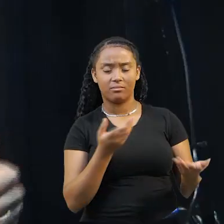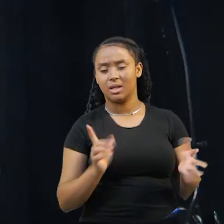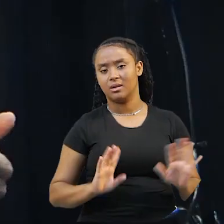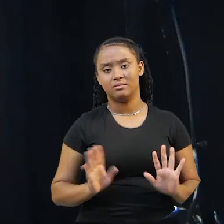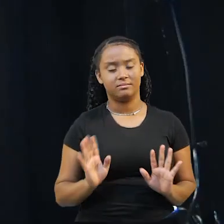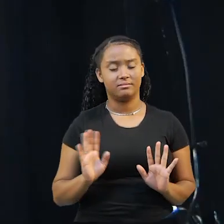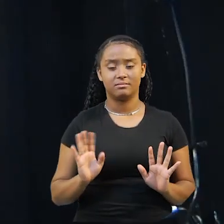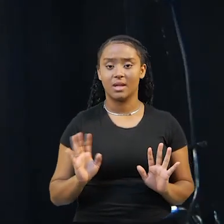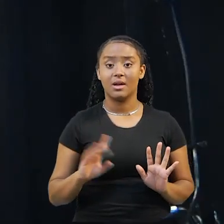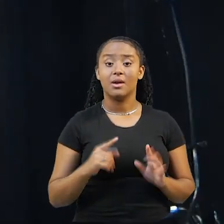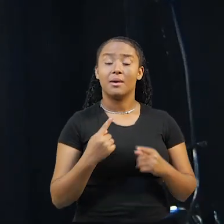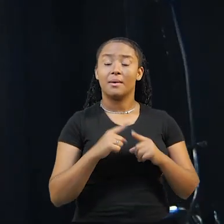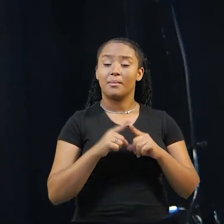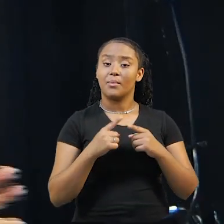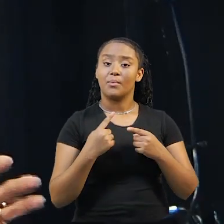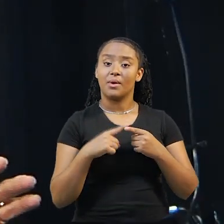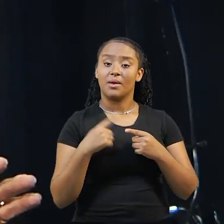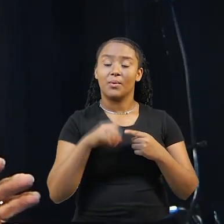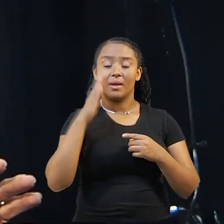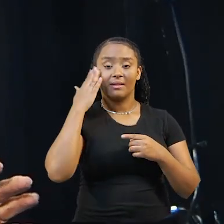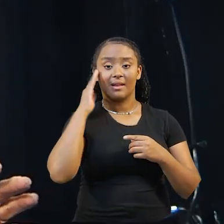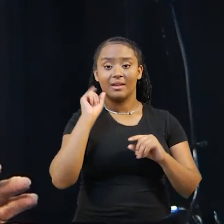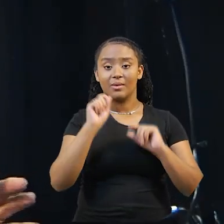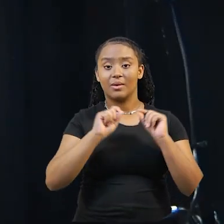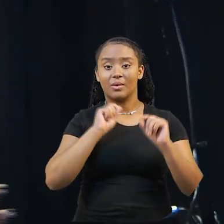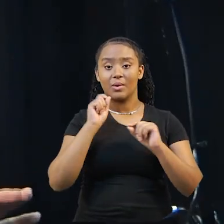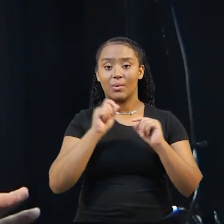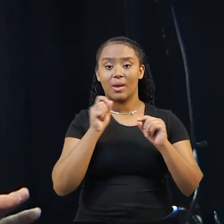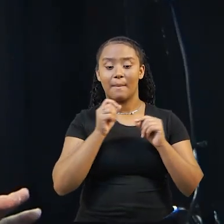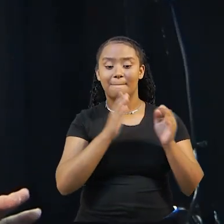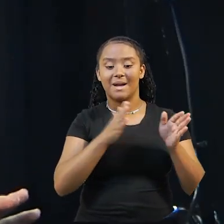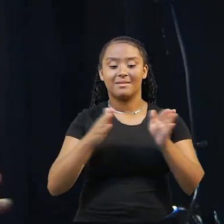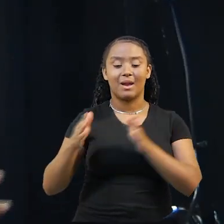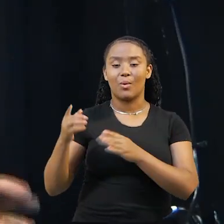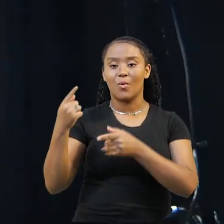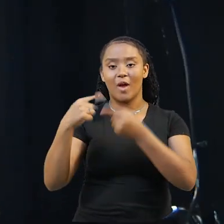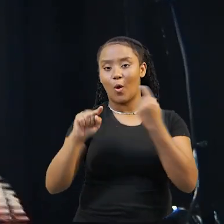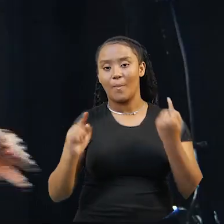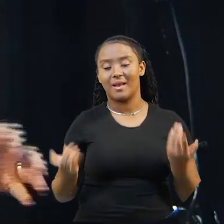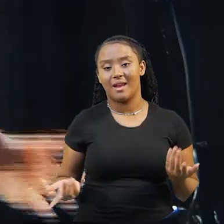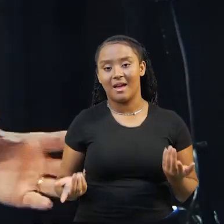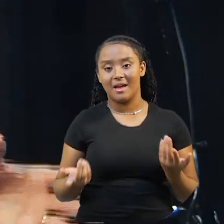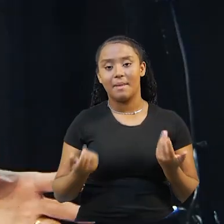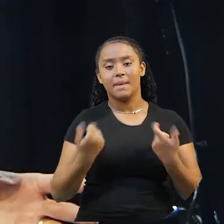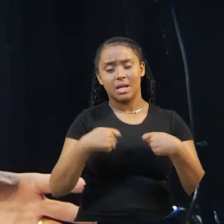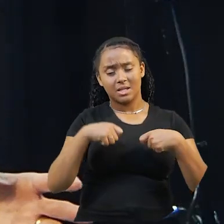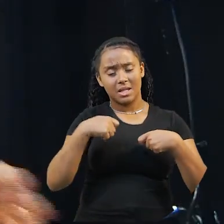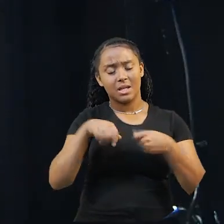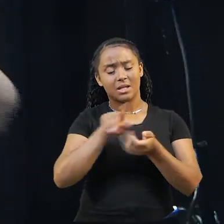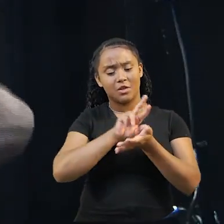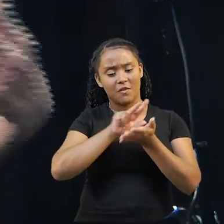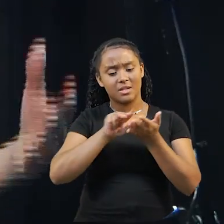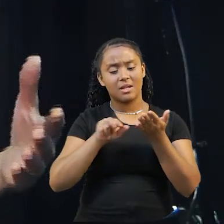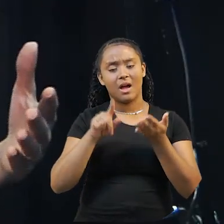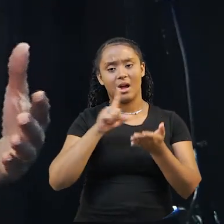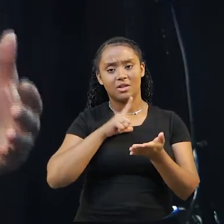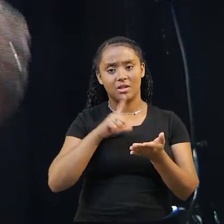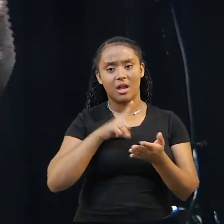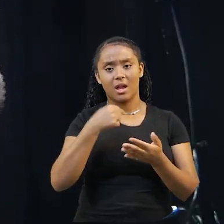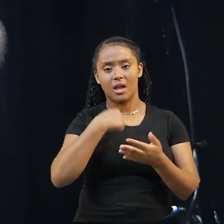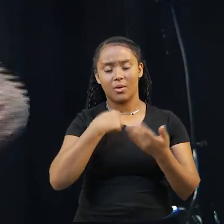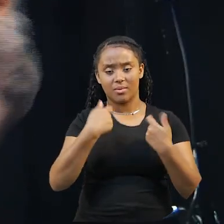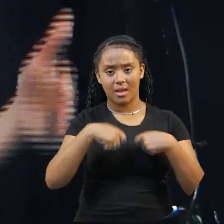que o estereótipo ele não dá conta do que a gestão precisa, entendendo que a gente tem que ter diversidade, que eu posso